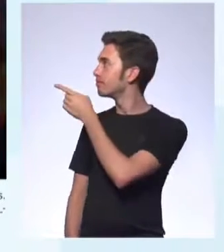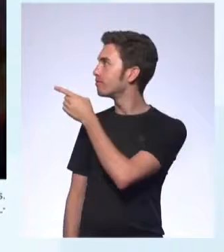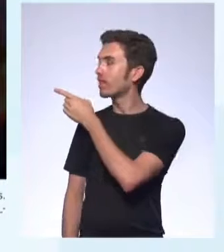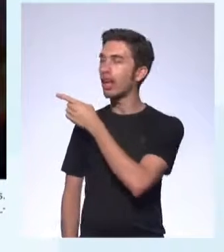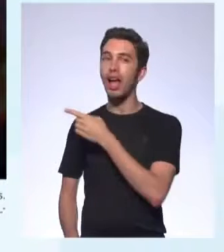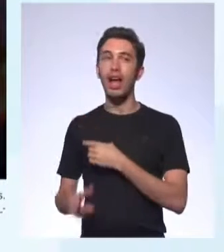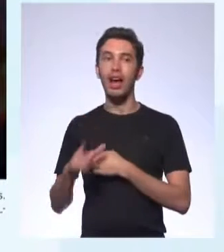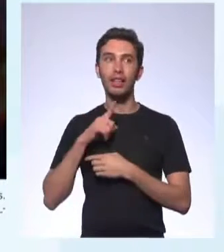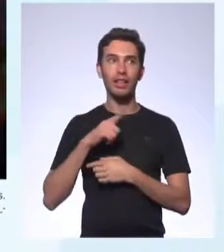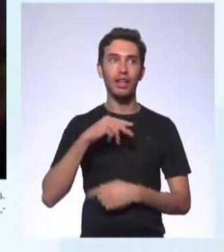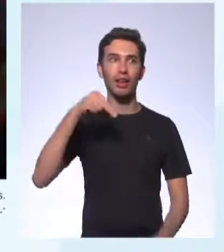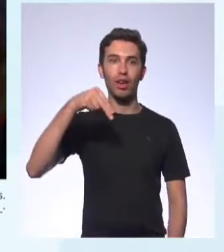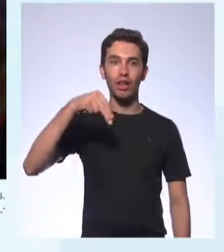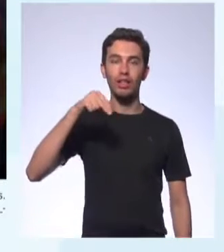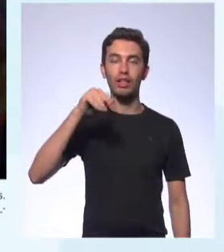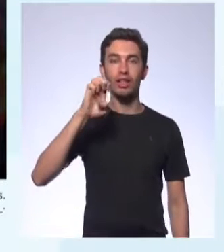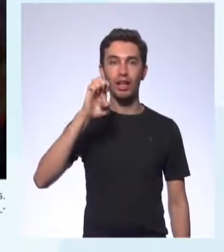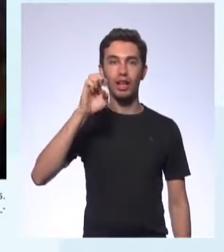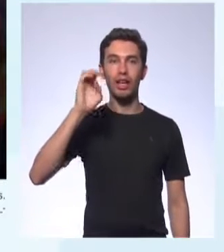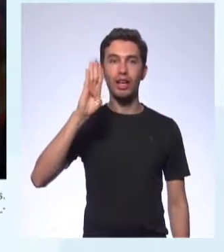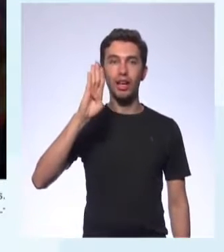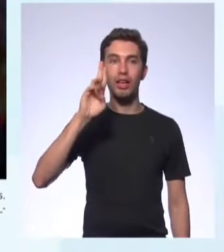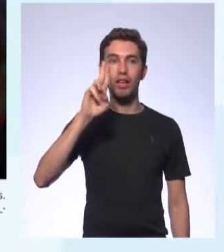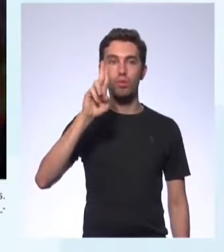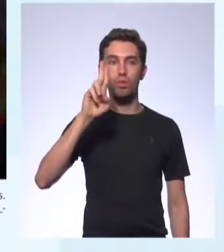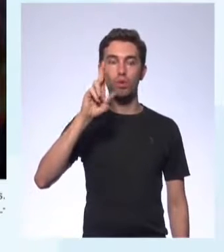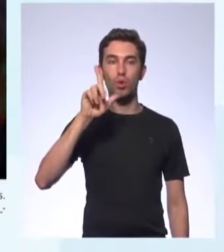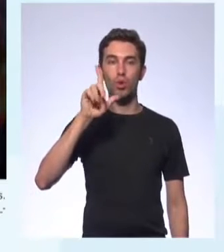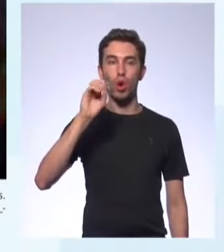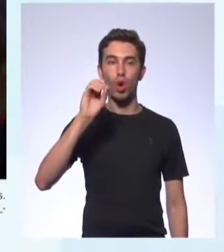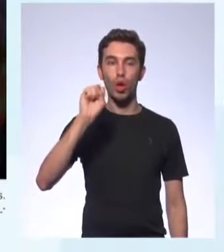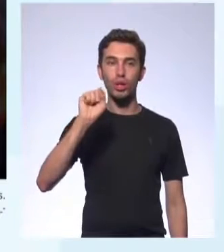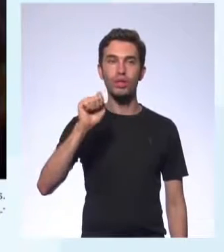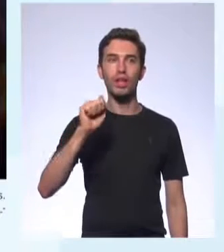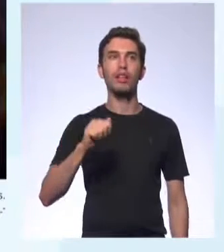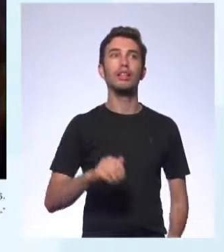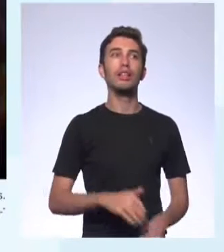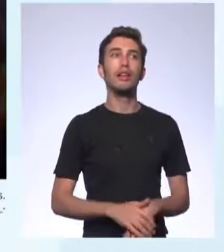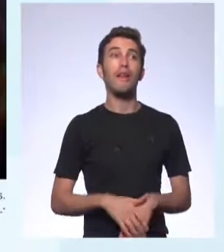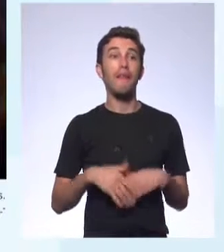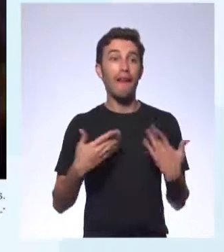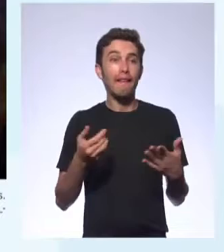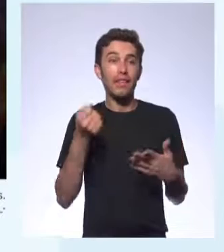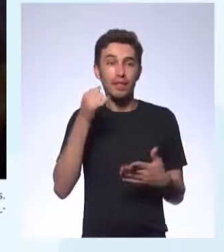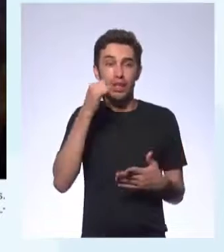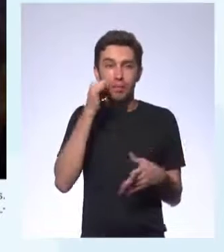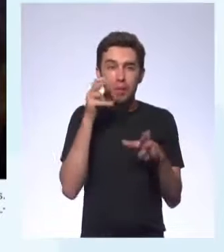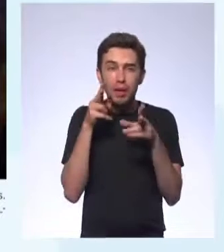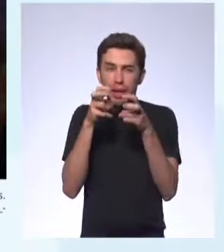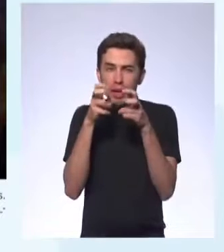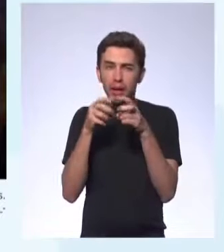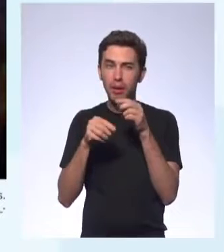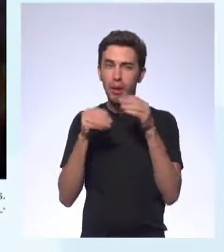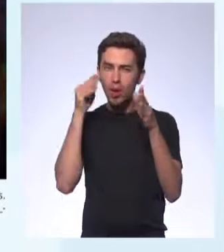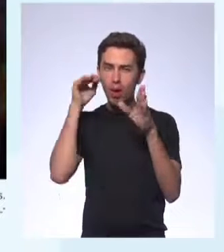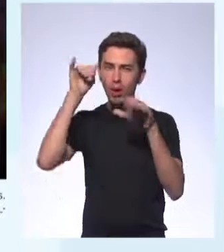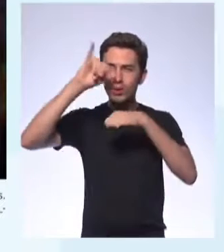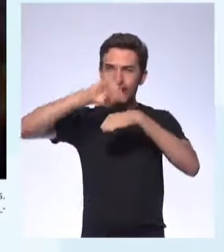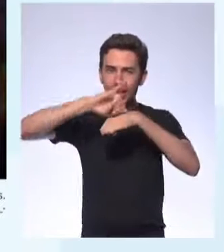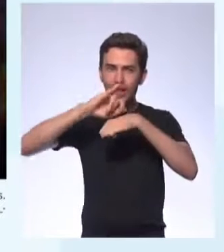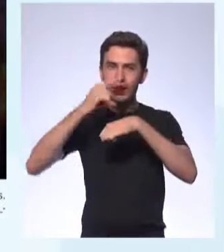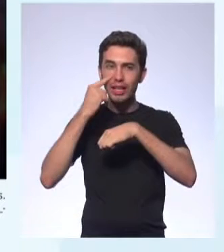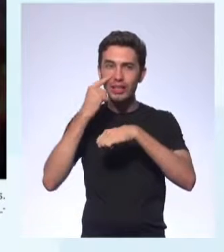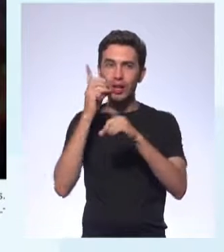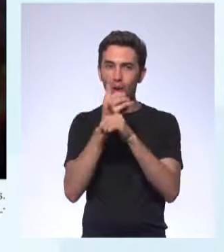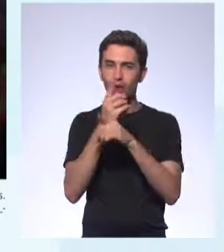uma nebulosa. E se você prestar bem atenção, quase que no centro, um pouquinho deslocado aqui para a esquerda, você vai encontrar as